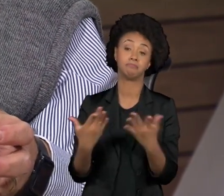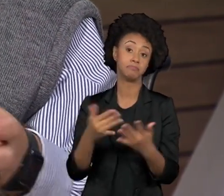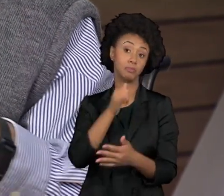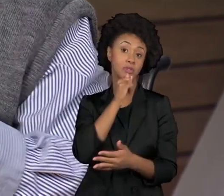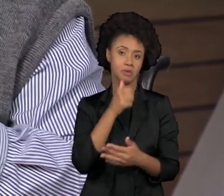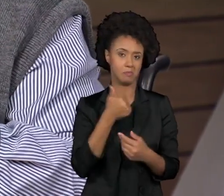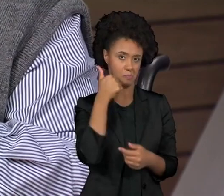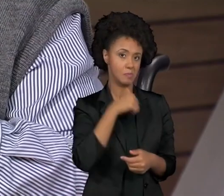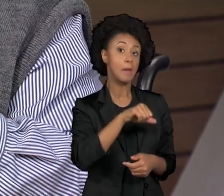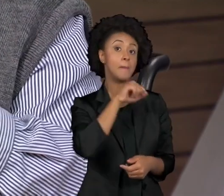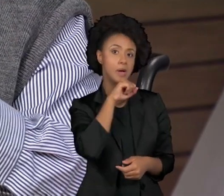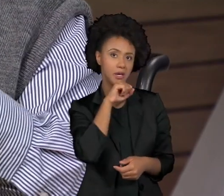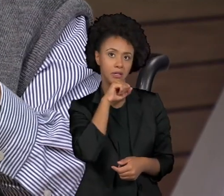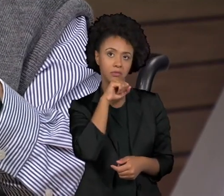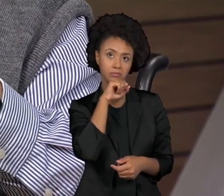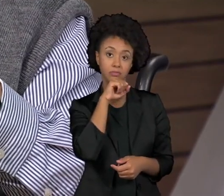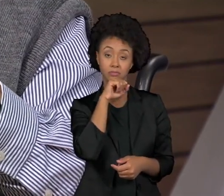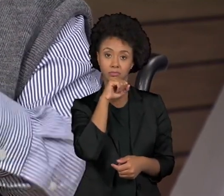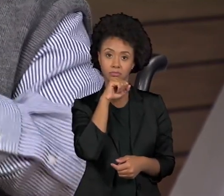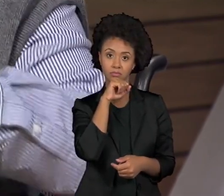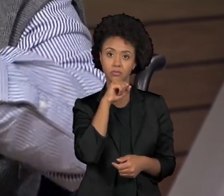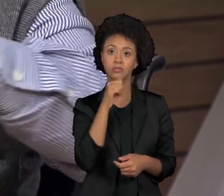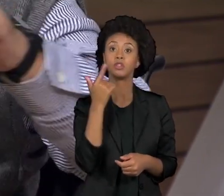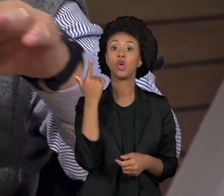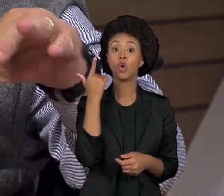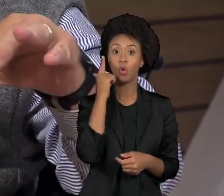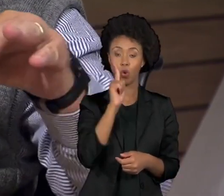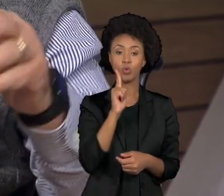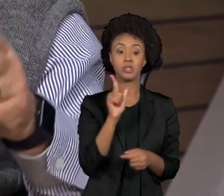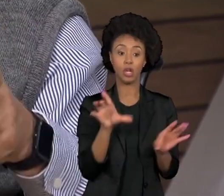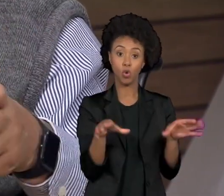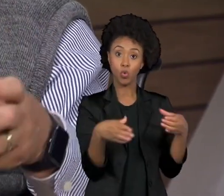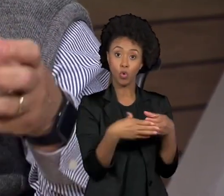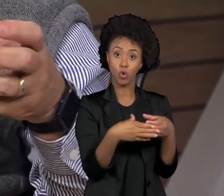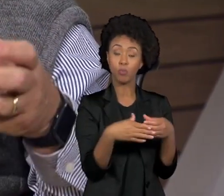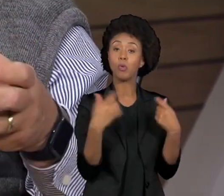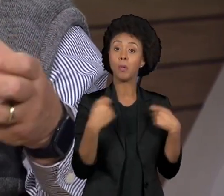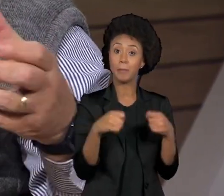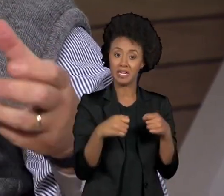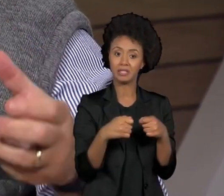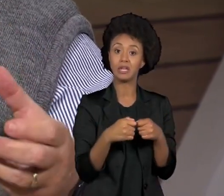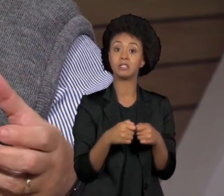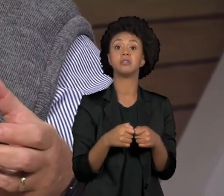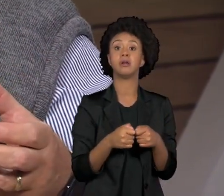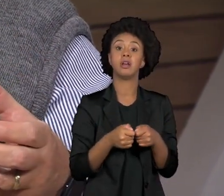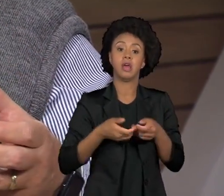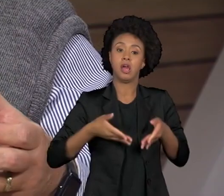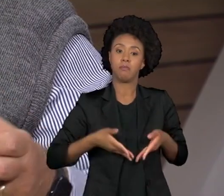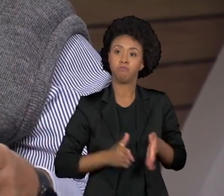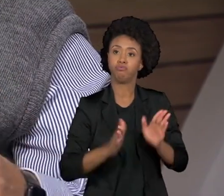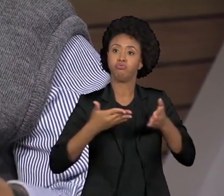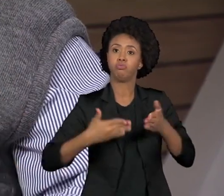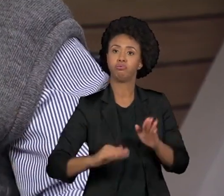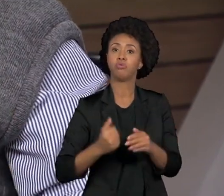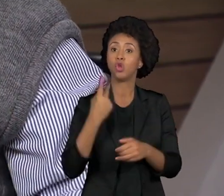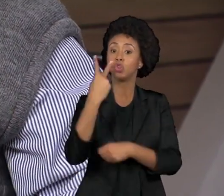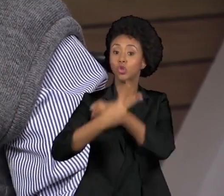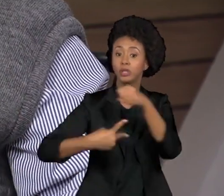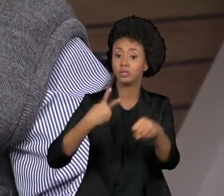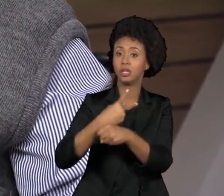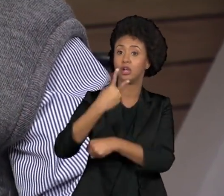você tinha que dar à luz cada 2 anos, né, para poder manter aquele grupo, ela tinha um bebê e estava dando à luz a outro. Então havia